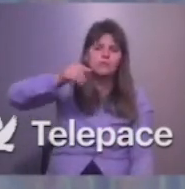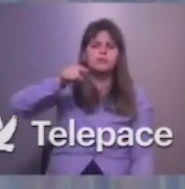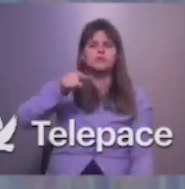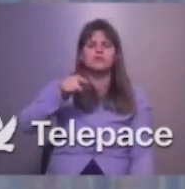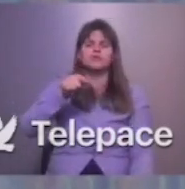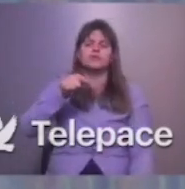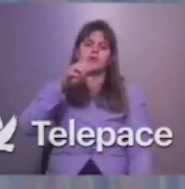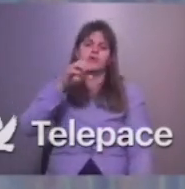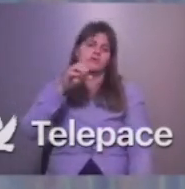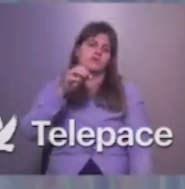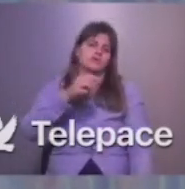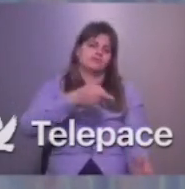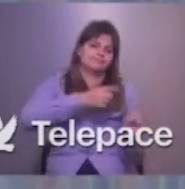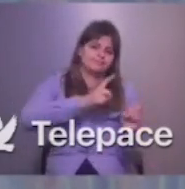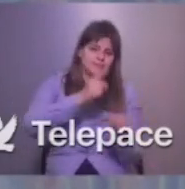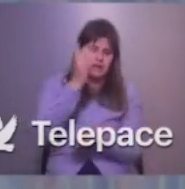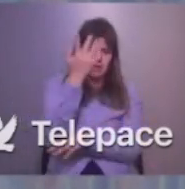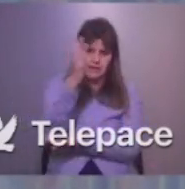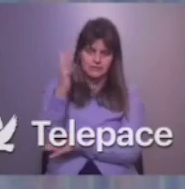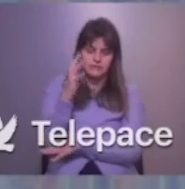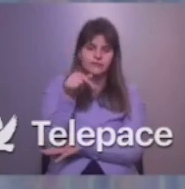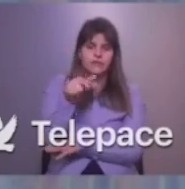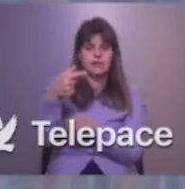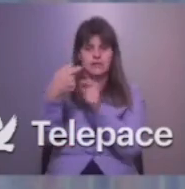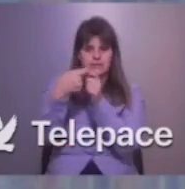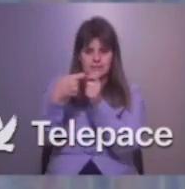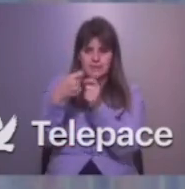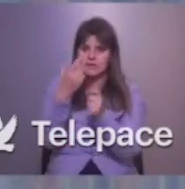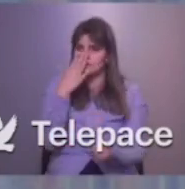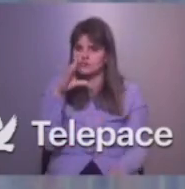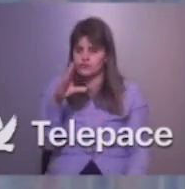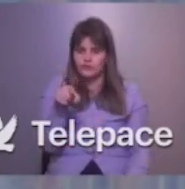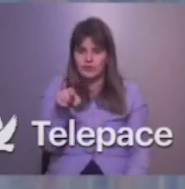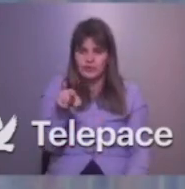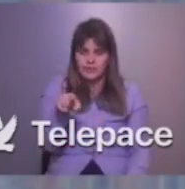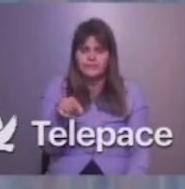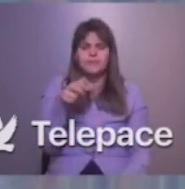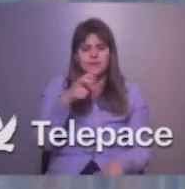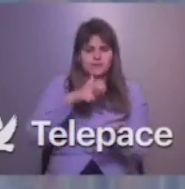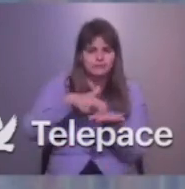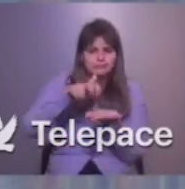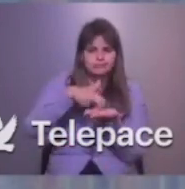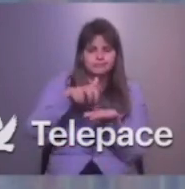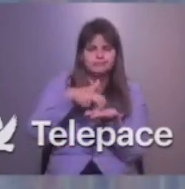a Gerusalemme, quanto il cammino permesso in un sabato.